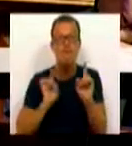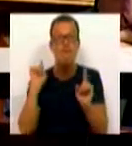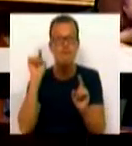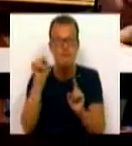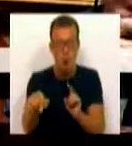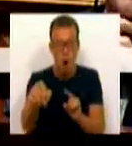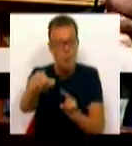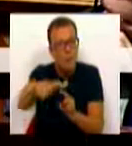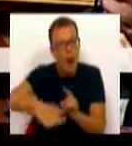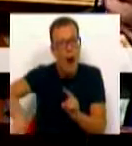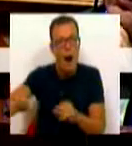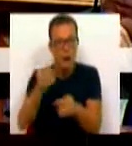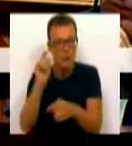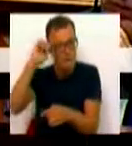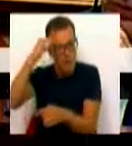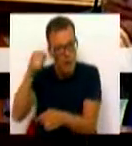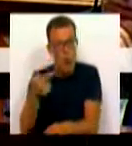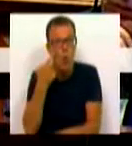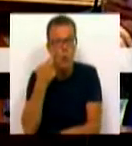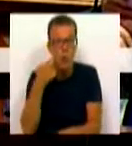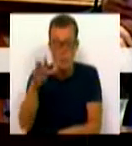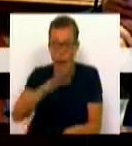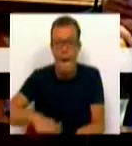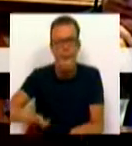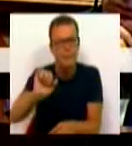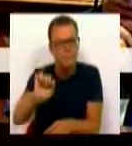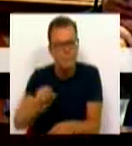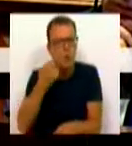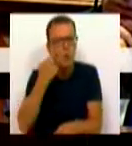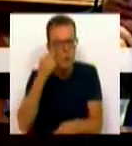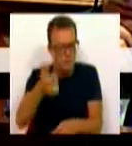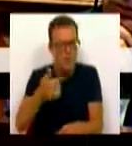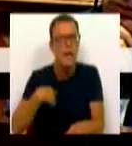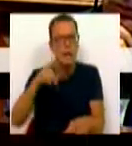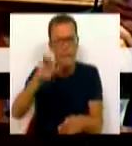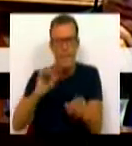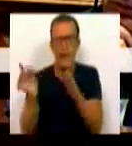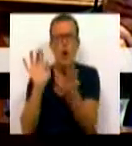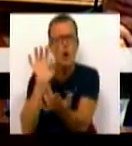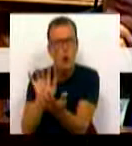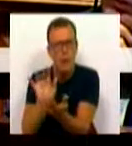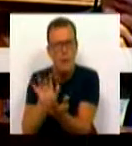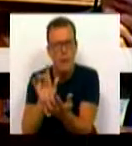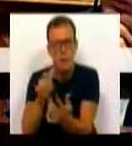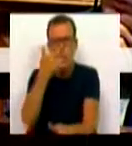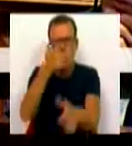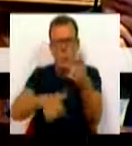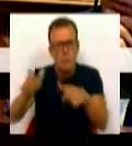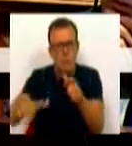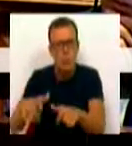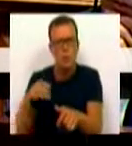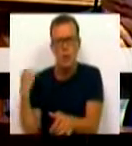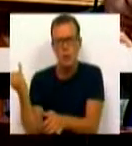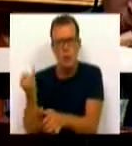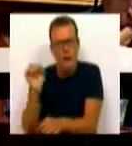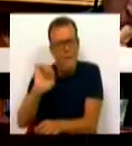afetados, conheço bem a região, conheço e mantenho-me em contato com as entidades e com as pessoas daquela região e por